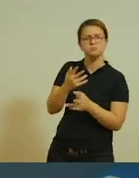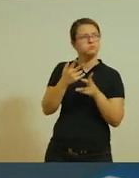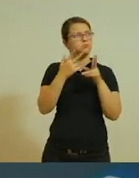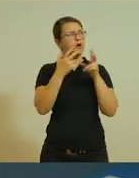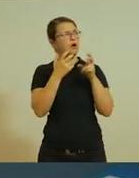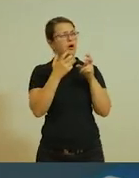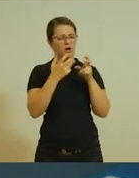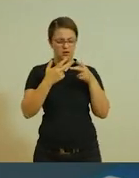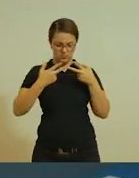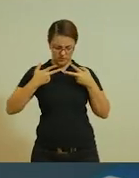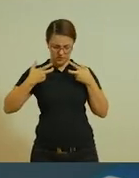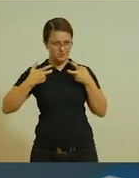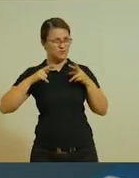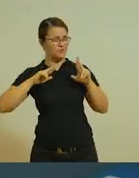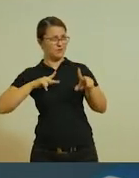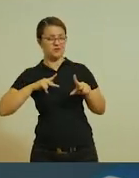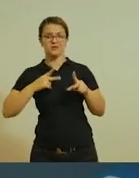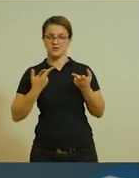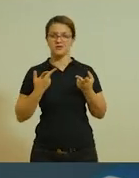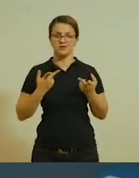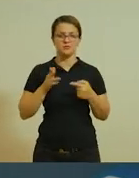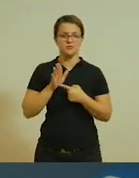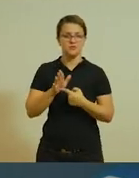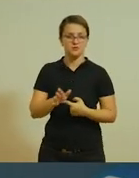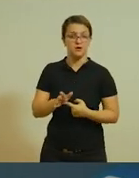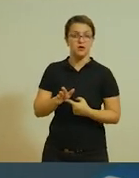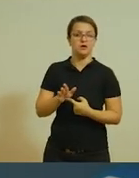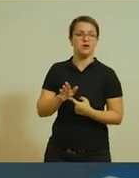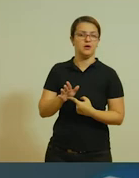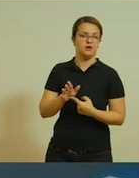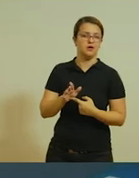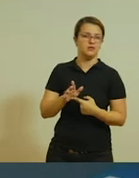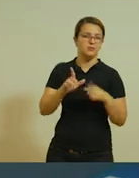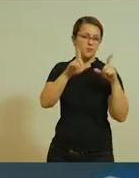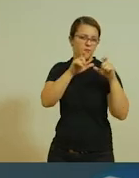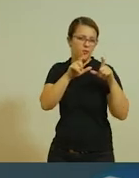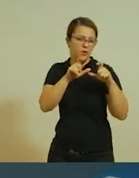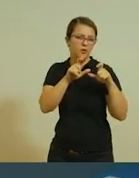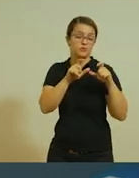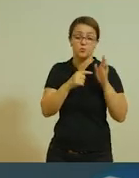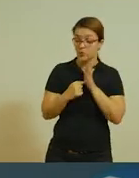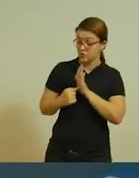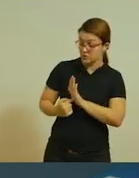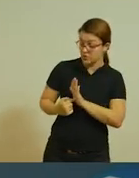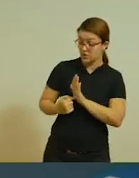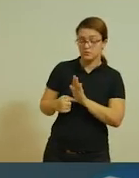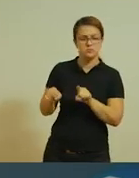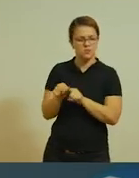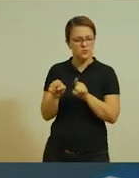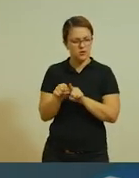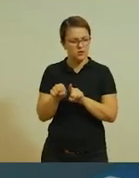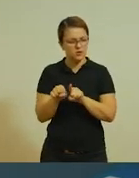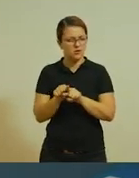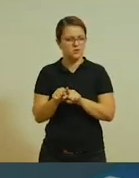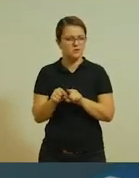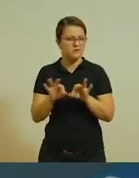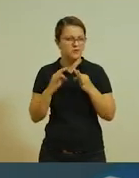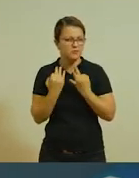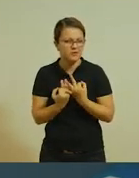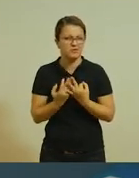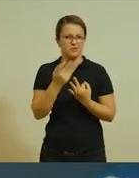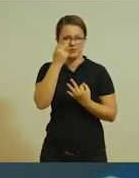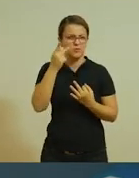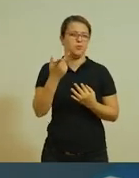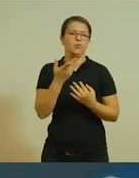e valorize. Se você puder mostrar, né, uma foto de um primo também, para que essa criança também olhe a foto do